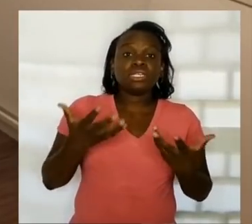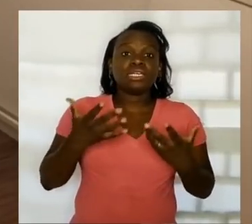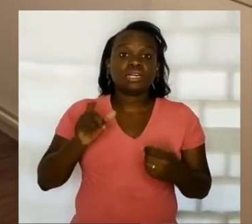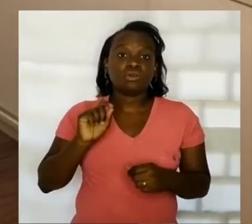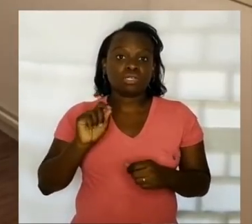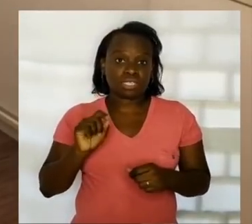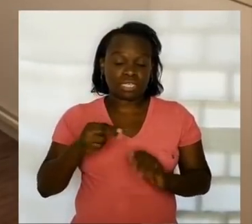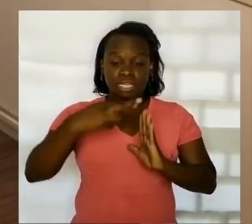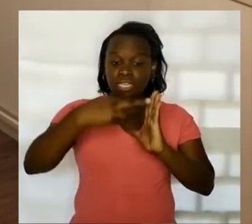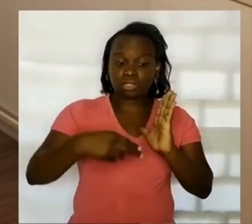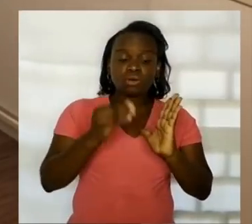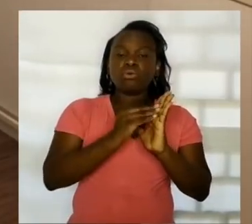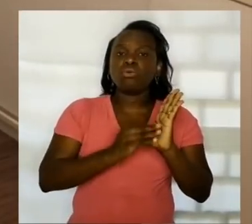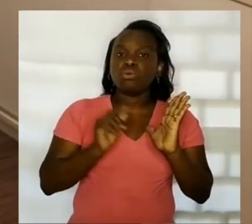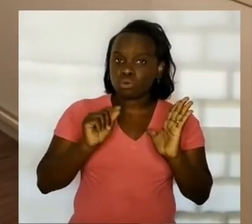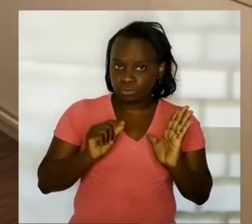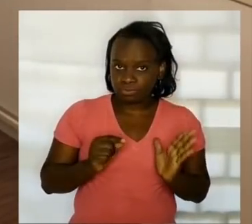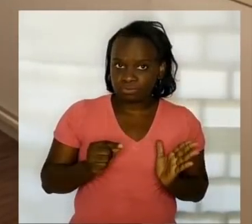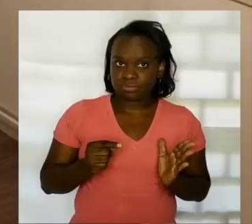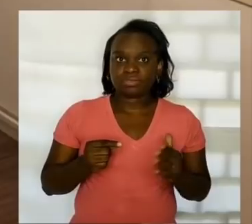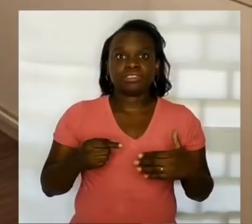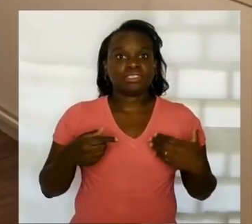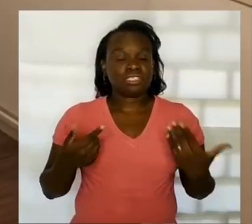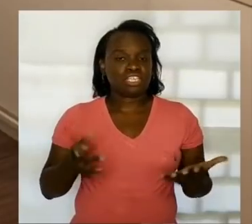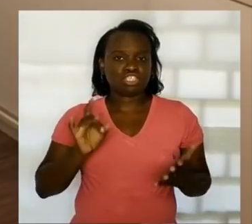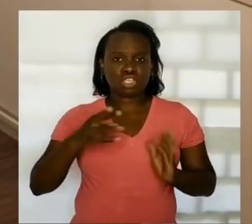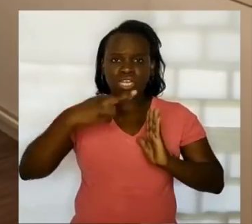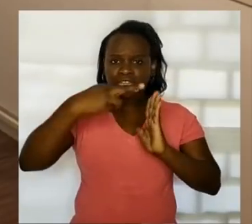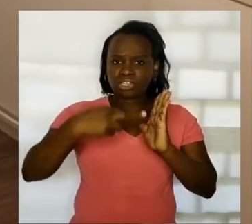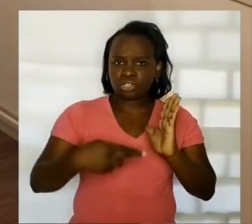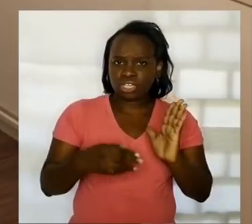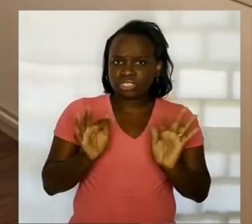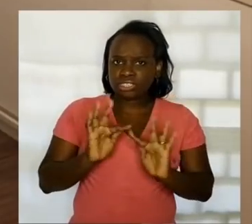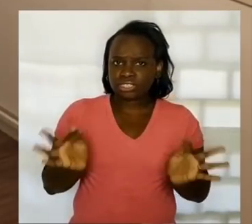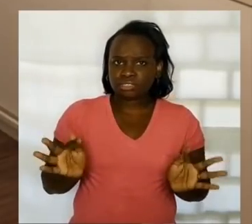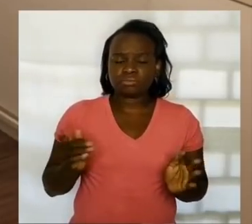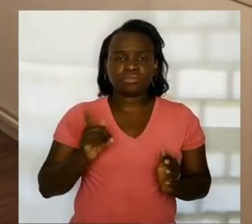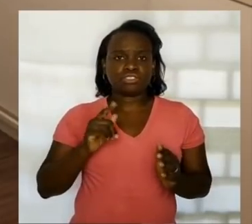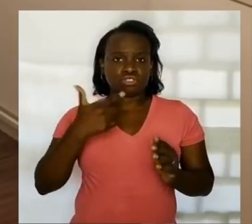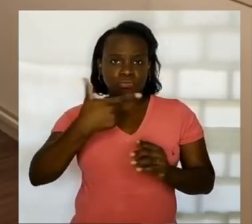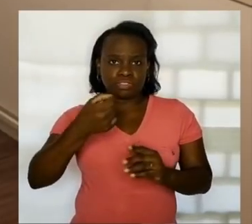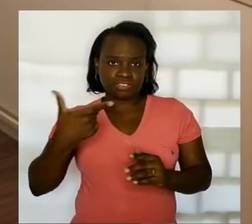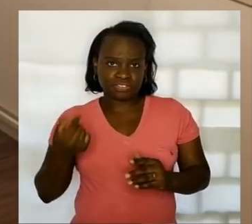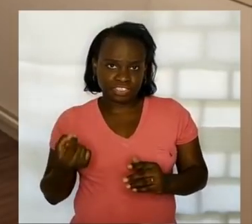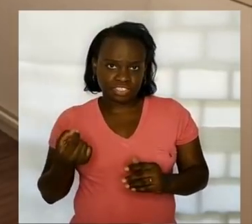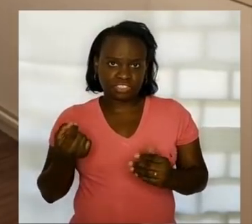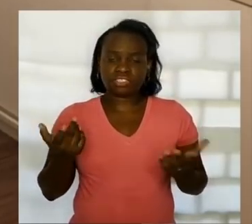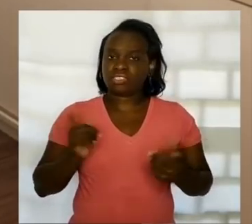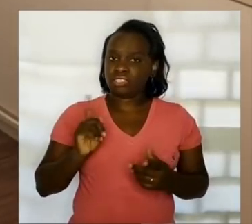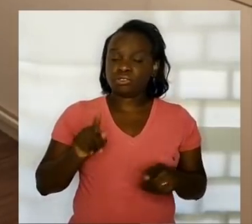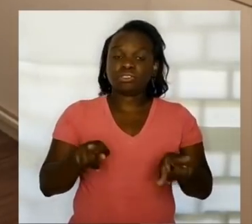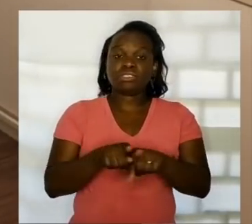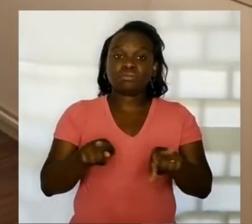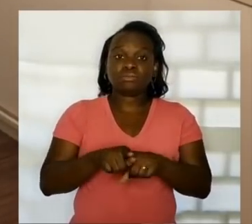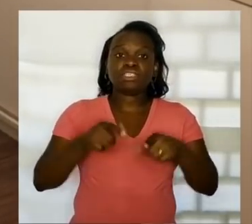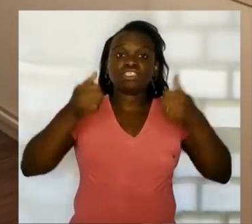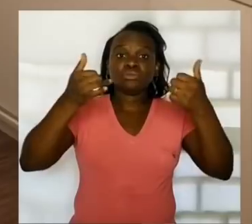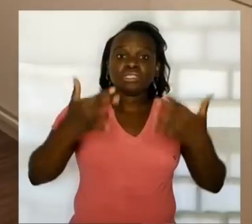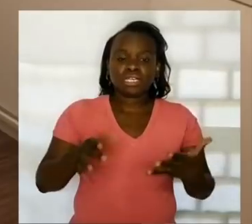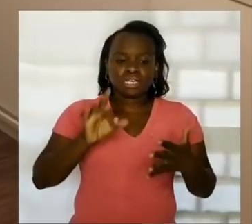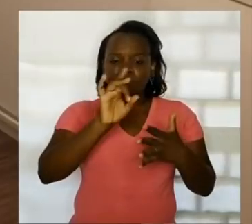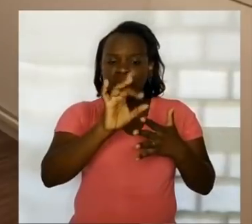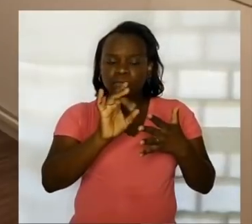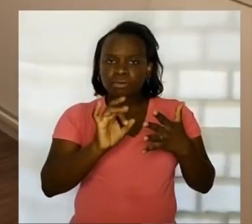esperando neste relatório, que deve ser não apenas um relatório para 2020, mas o que trata